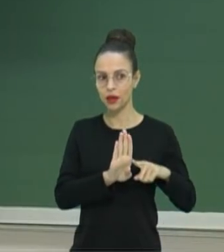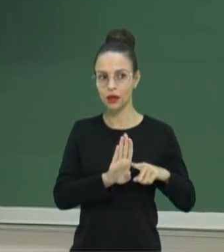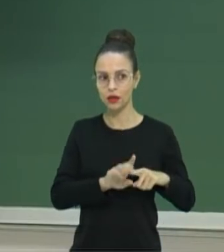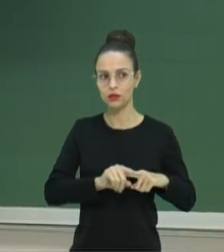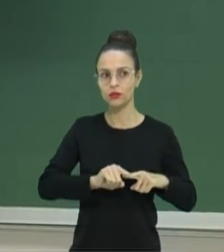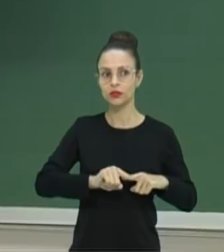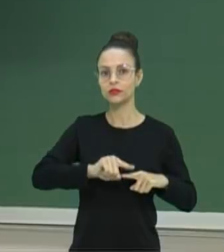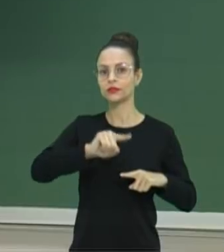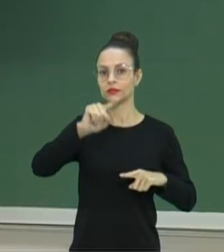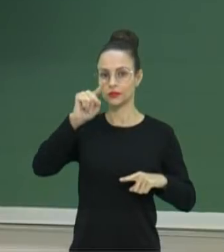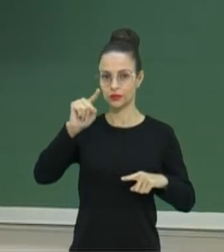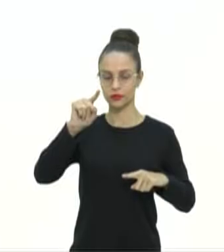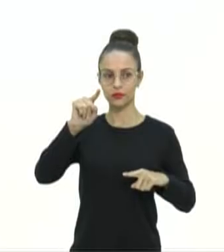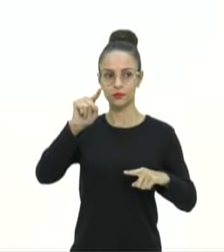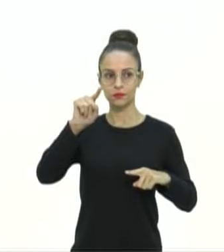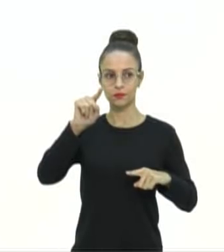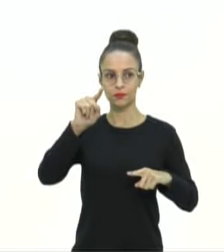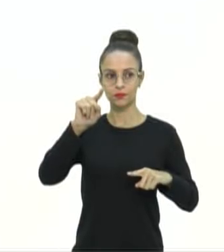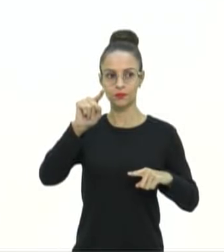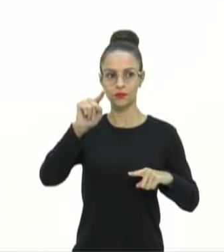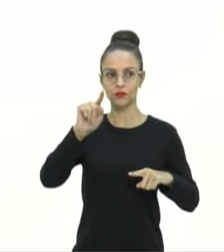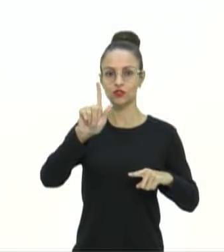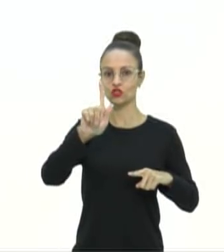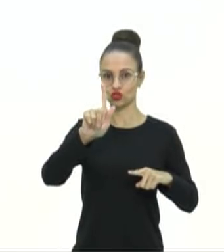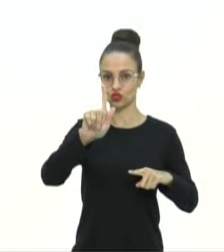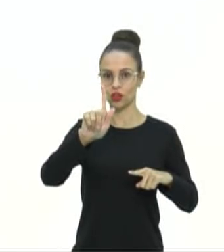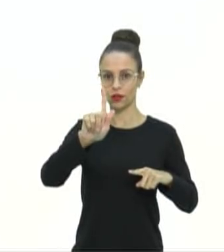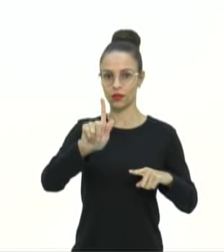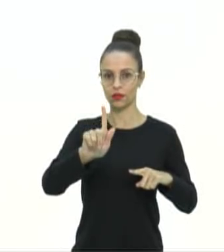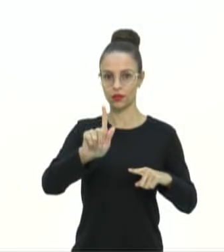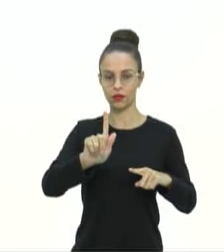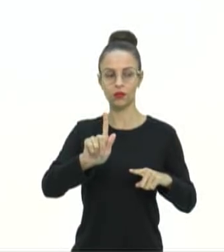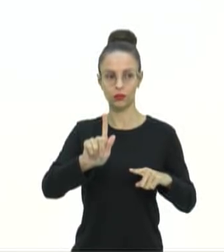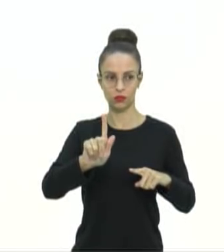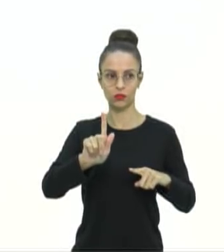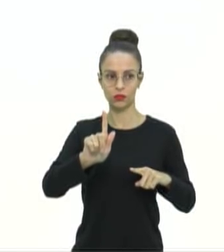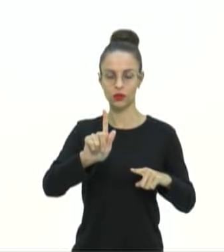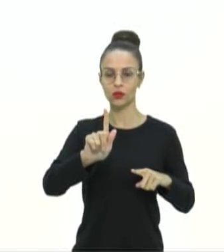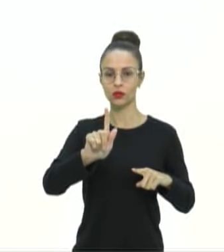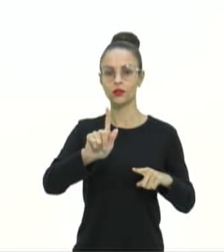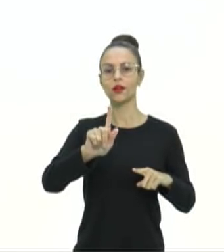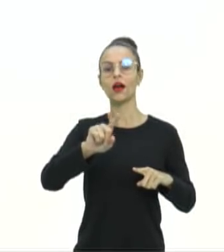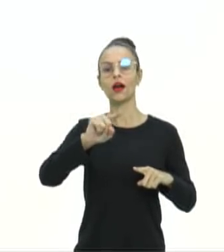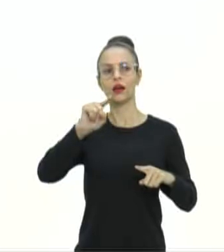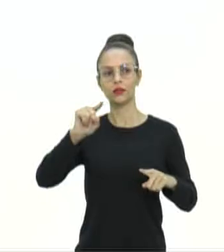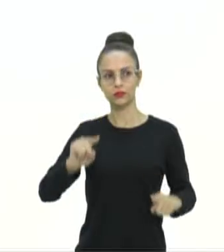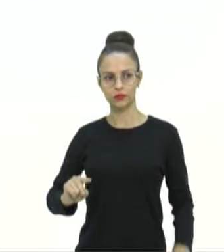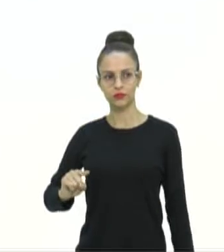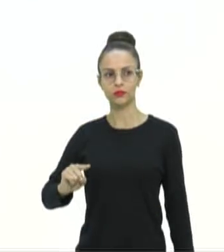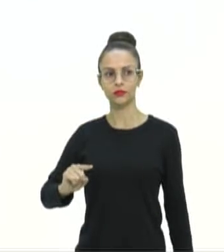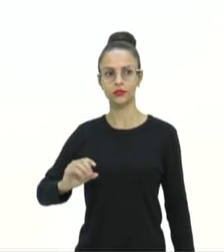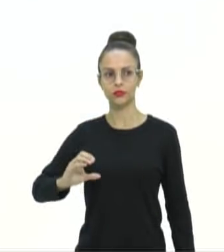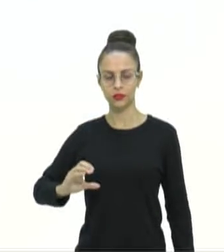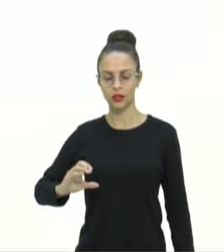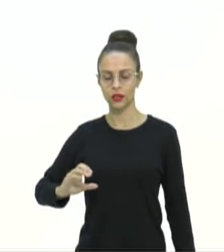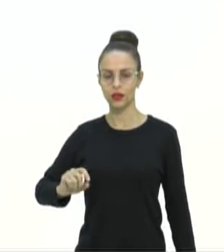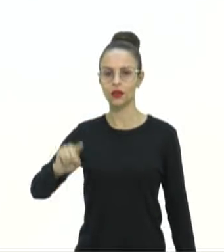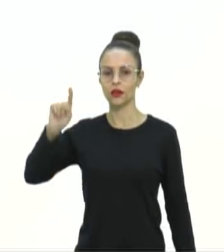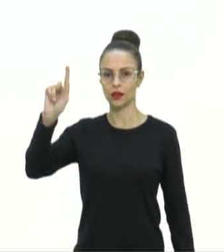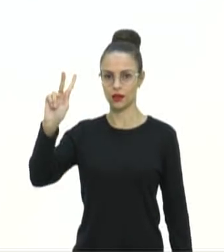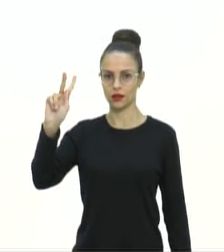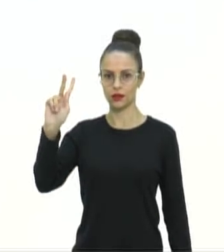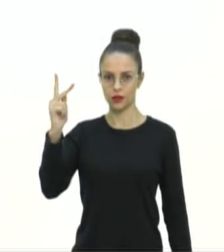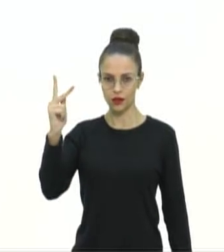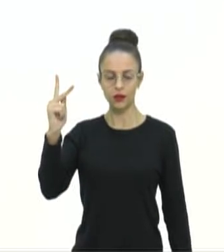baixo, o ponto G, que nesse caso aqui o ponto G que está um pouco mais elevado, ponto C o ponto mais baixo, ponto